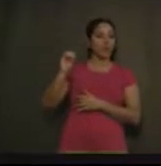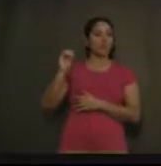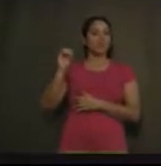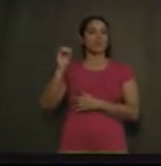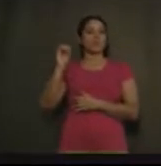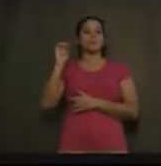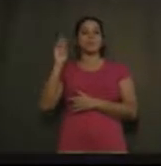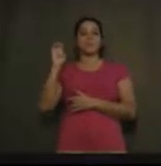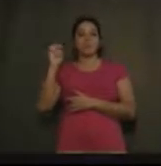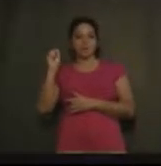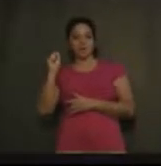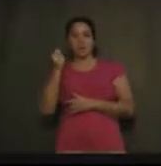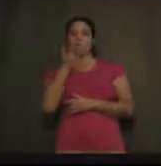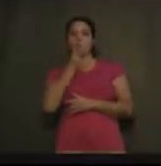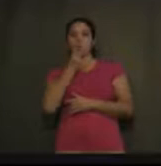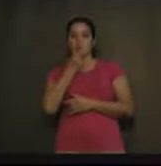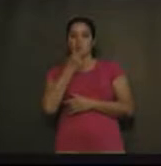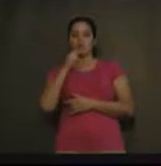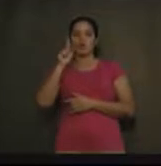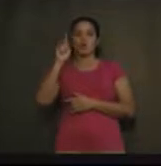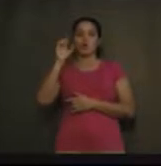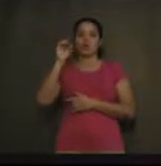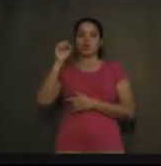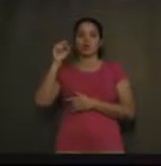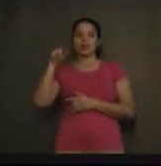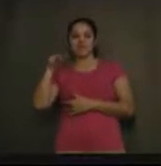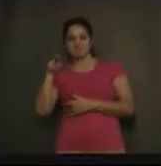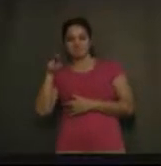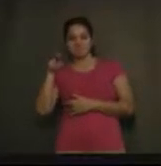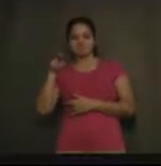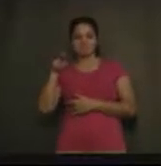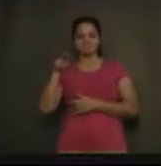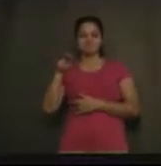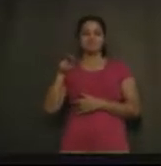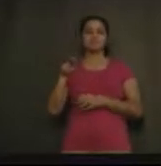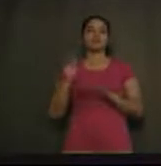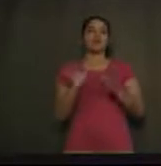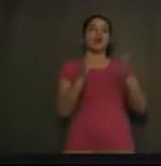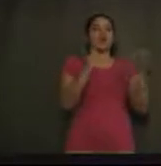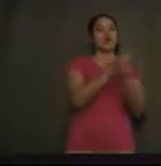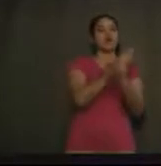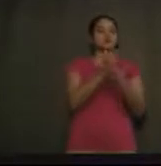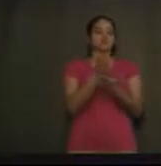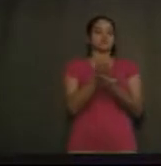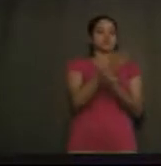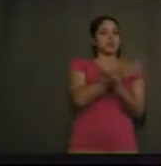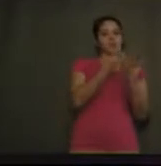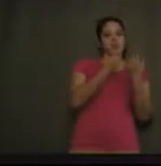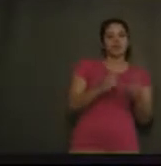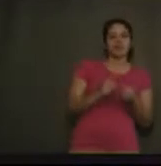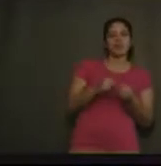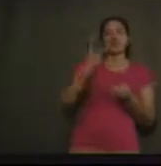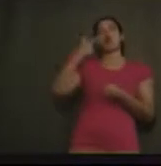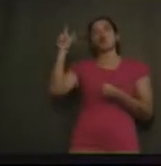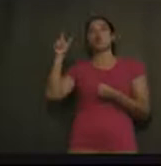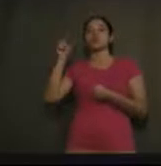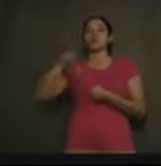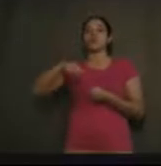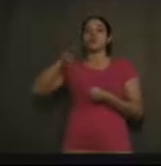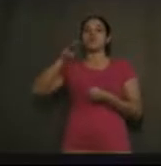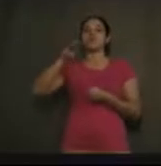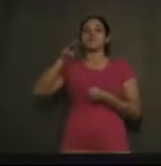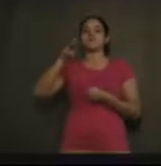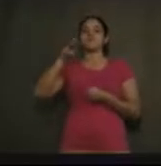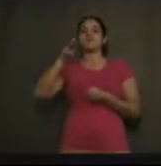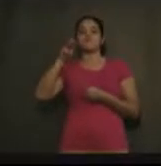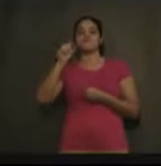bastante desagradável de ter que defender a decisão do júri. Weierstrass não queria nem saber, Hermit não queria nem saber, estavam